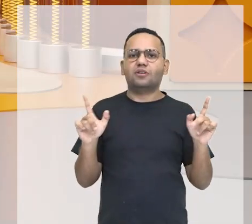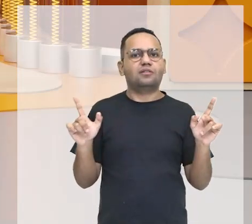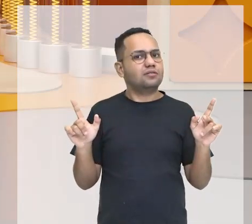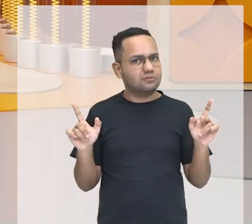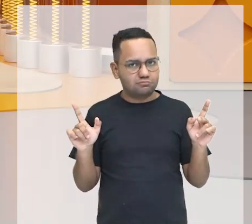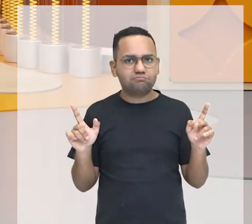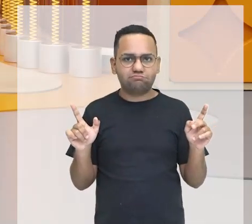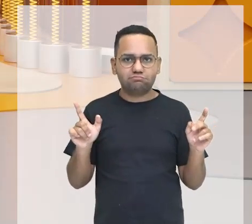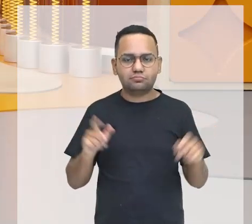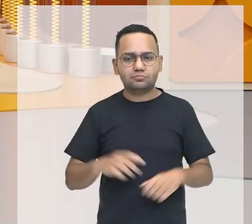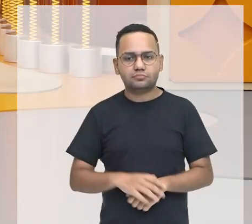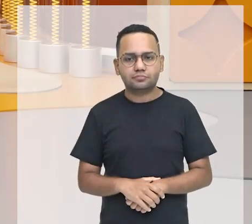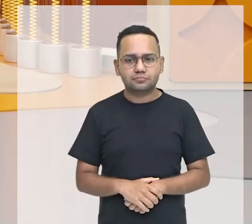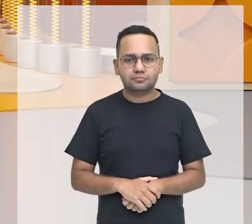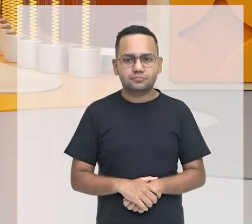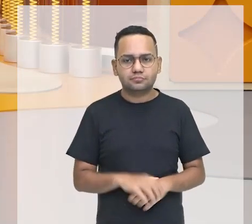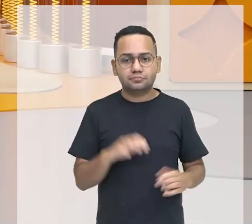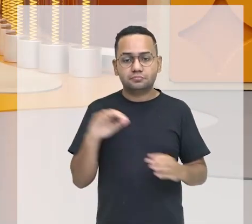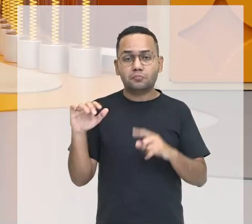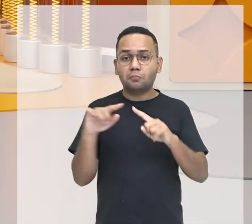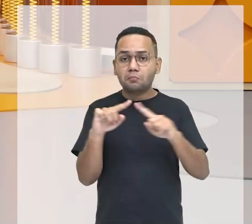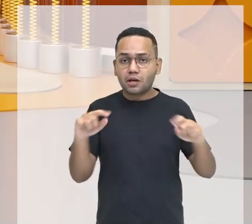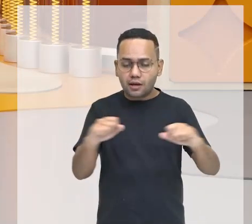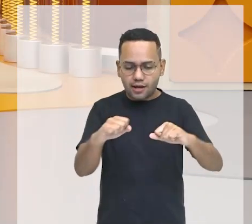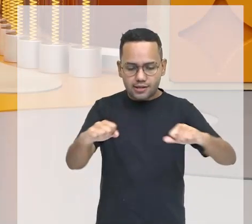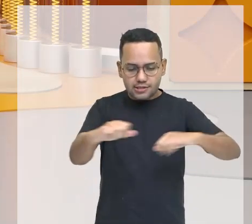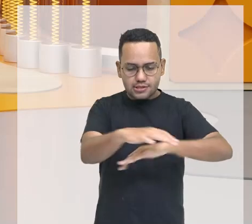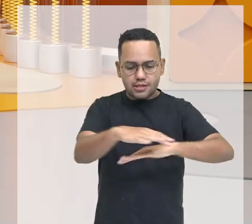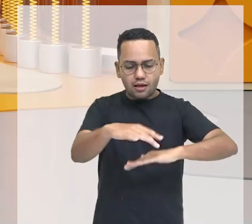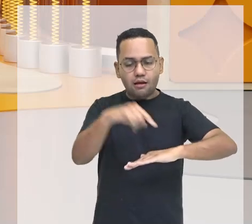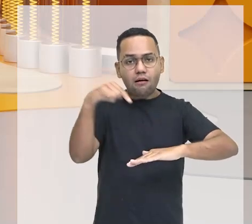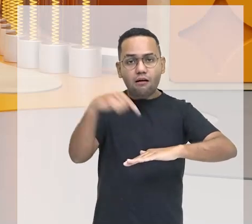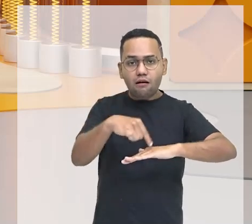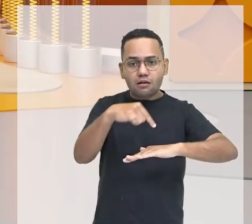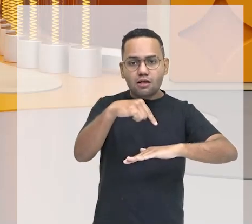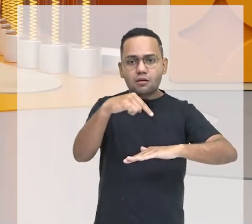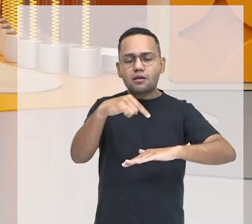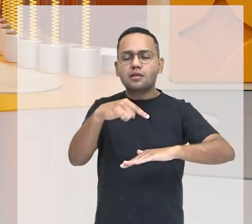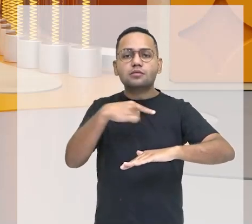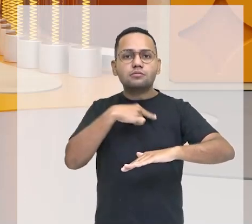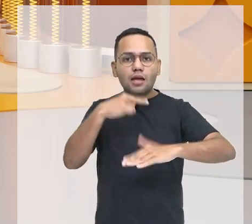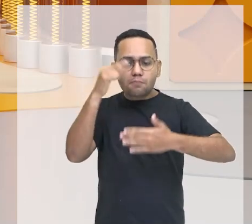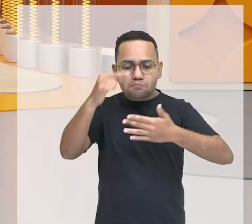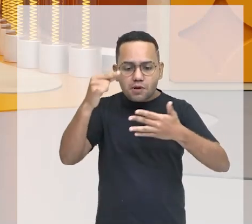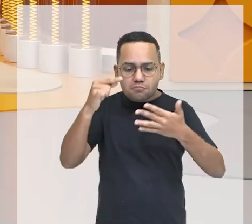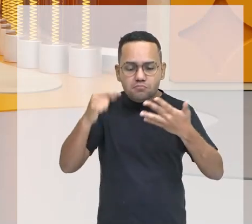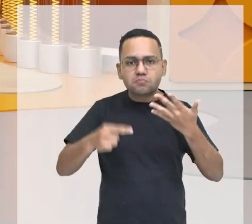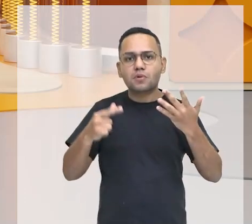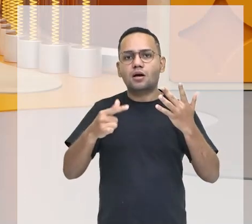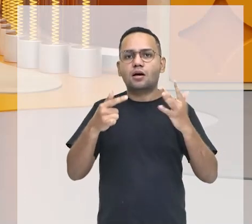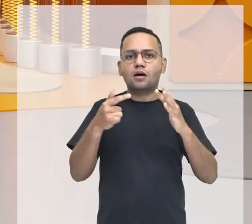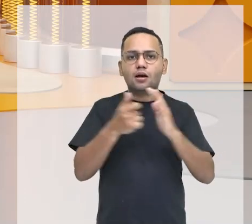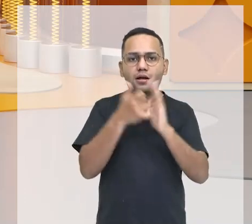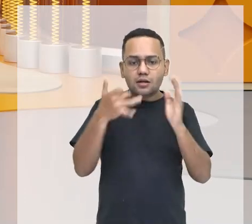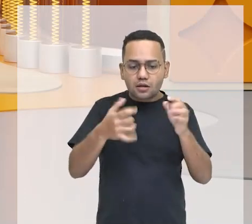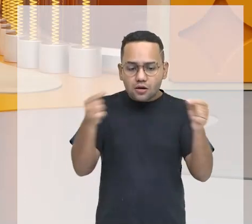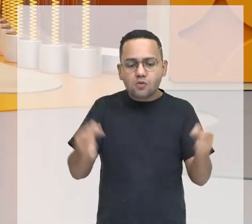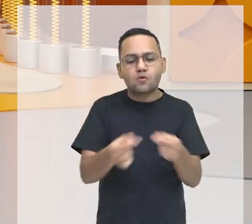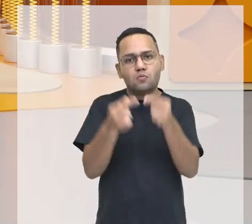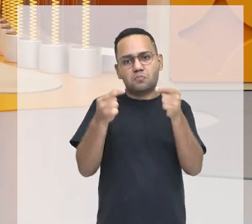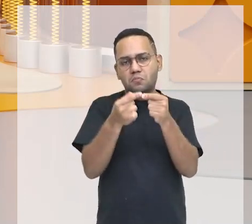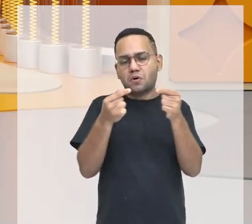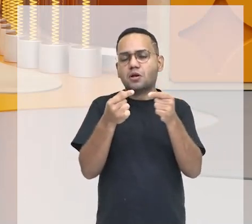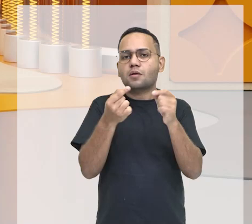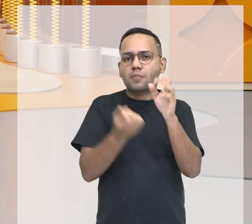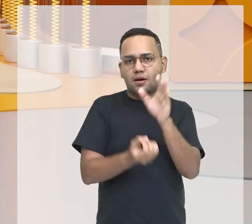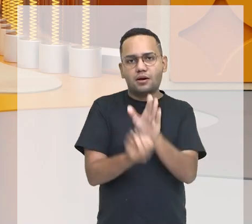bem? Então, a cidade, obviamente, ela tem ali, ela preenche os requisitos do que a indústria precisa para